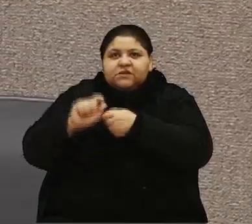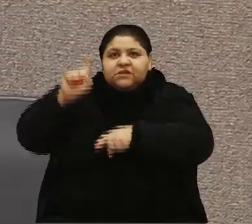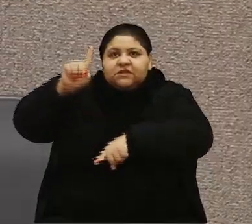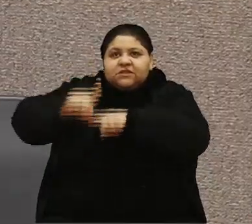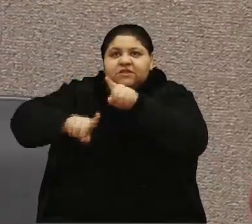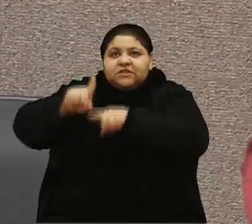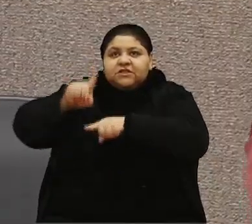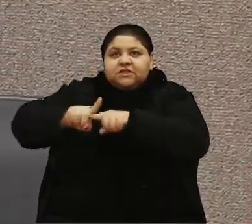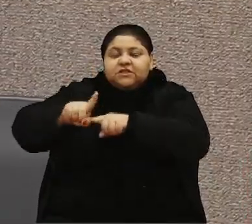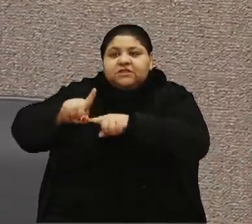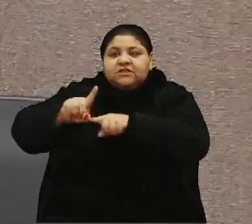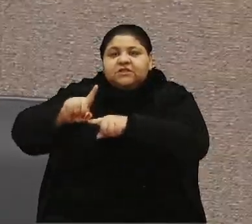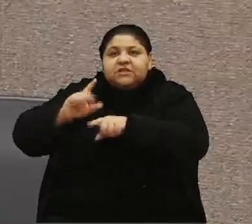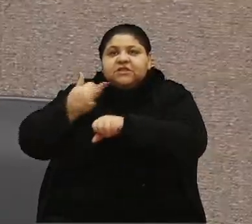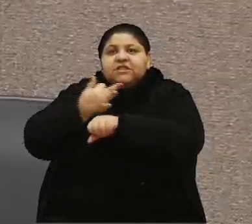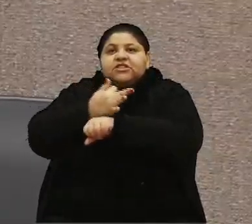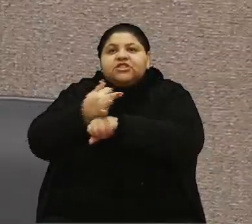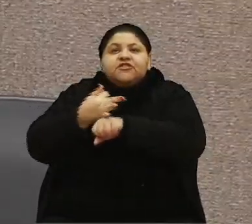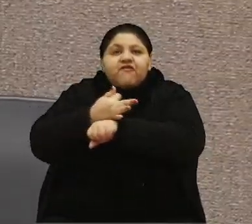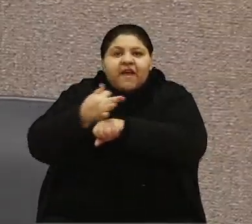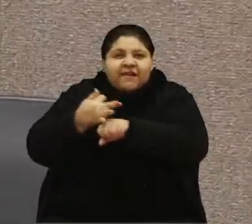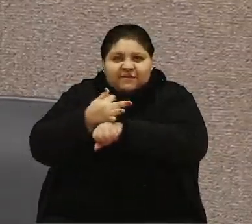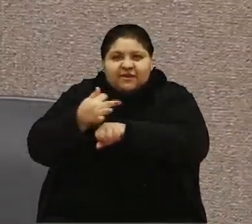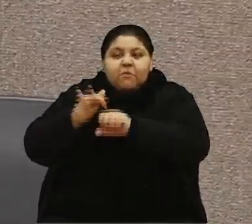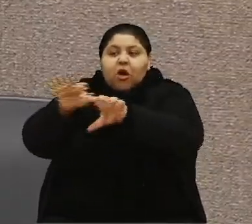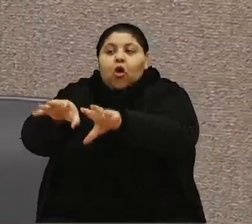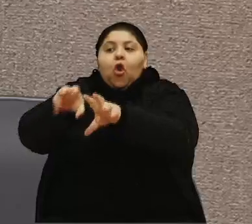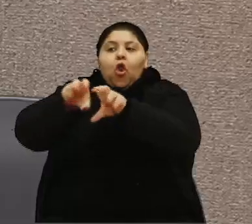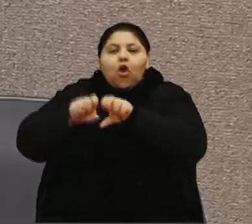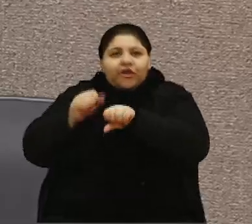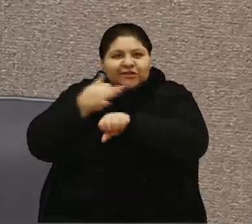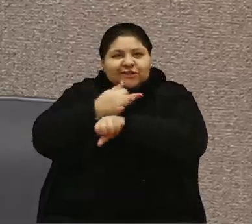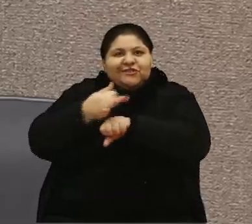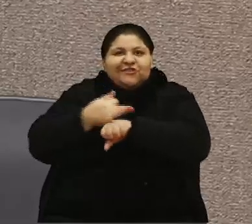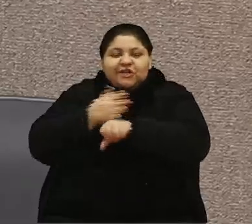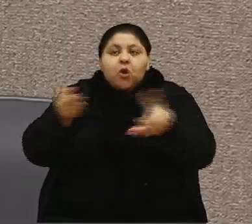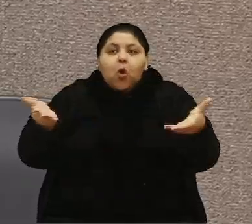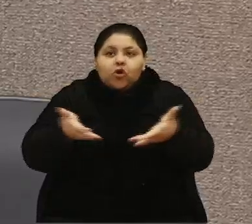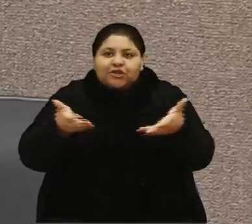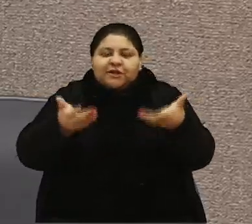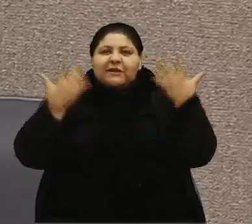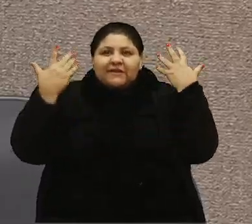de férias, colônia de férias do CEMAP. Então, quero fazer aqui um voto de congratulações.